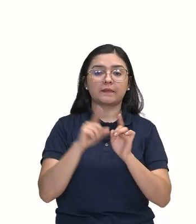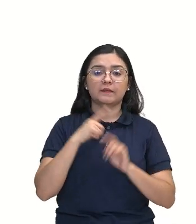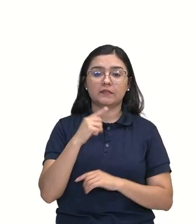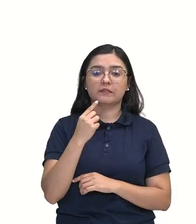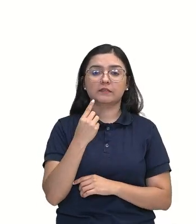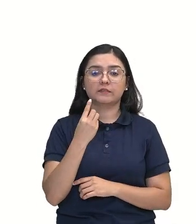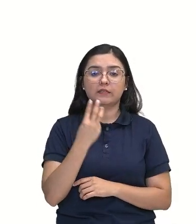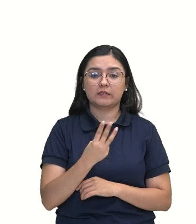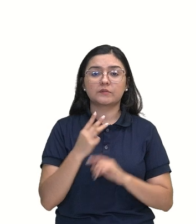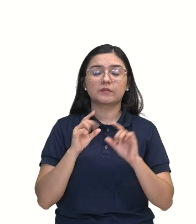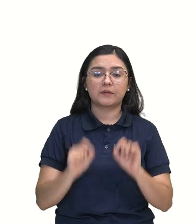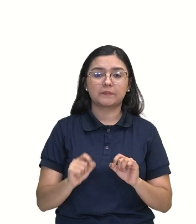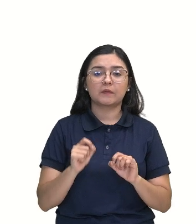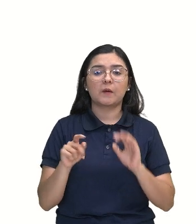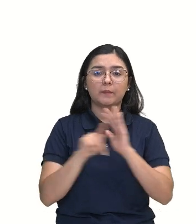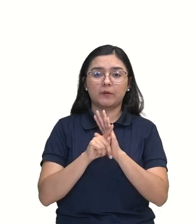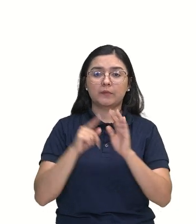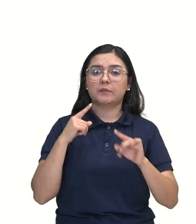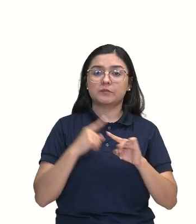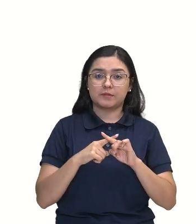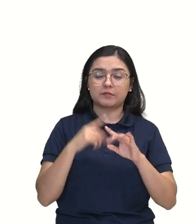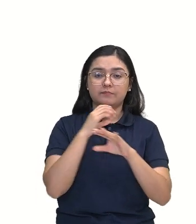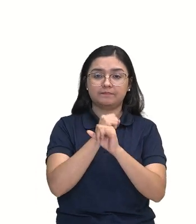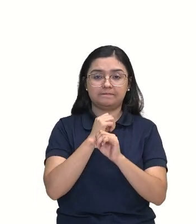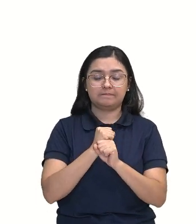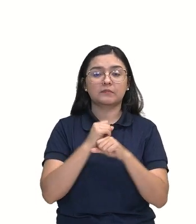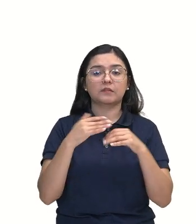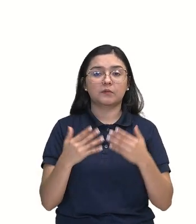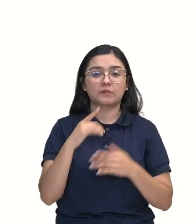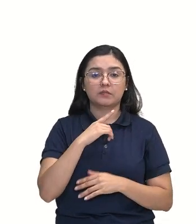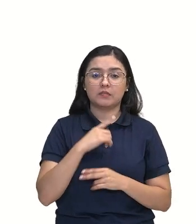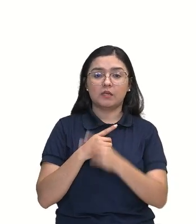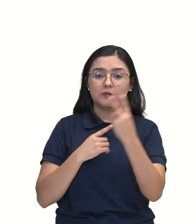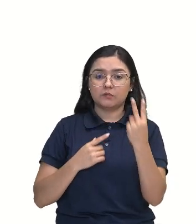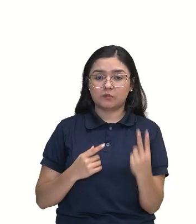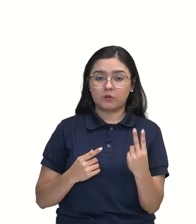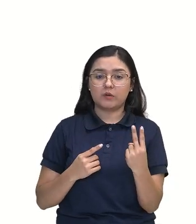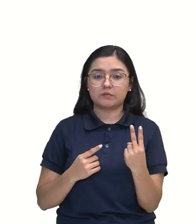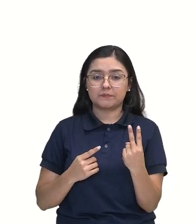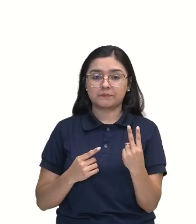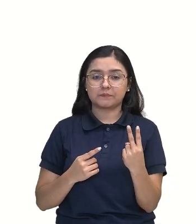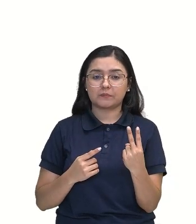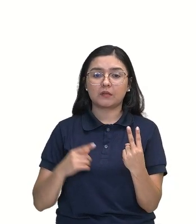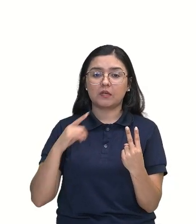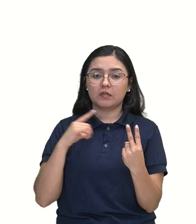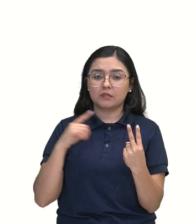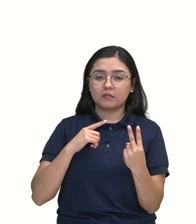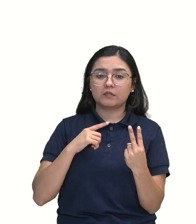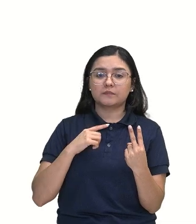3 fatores na multiplicação, tá? Eu tenho aqui, então, o 2, eu tenho